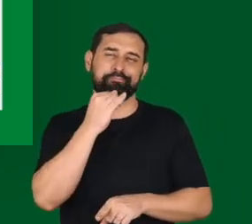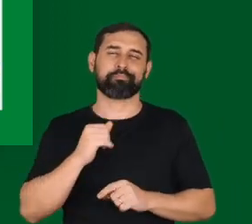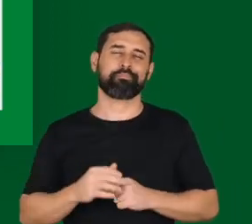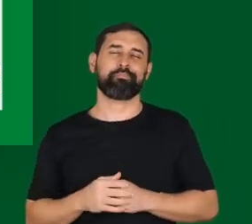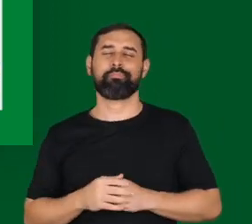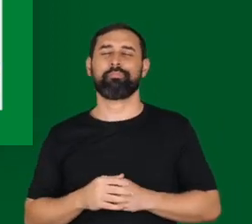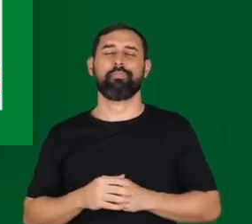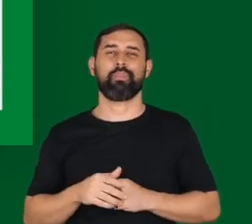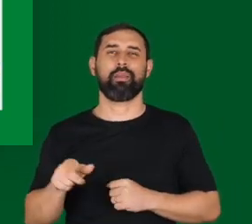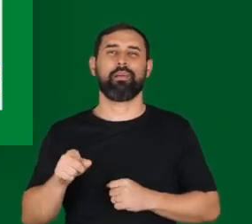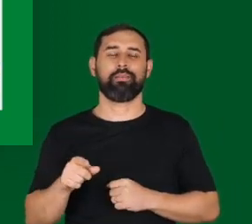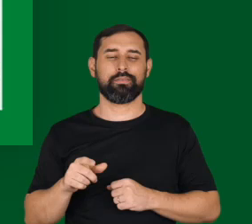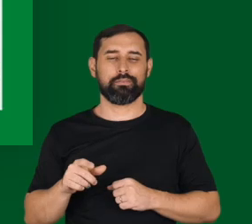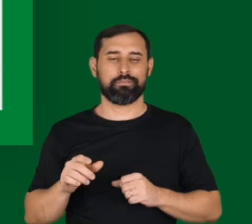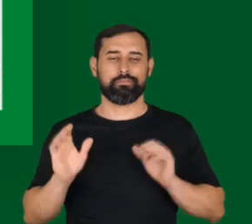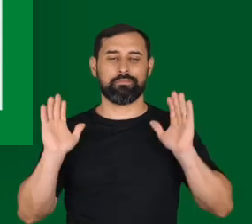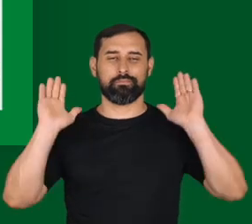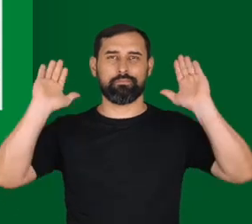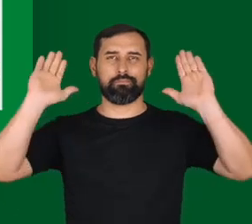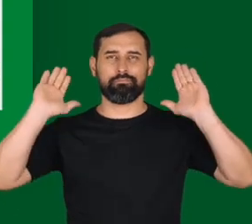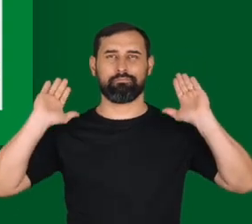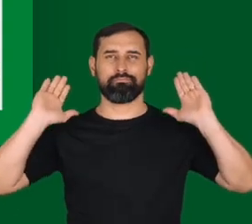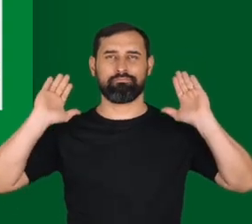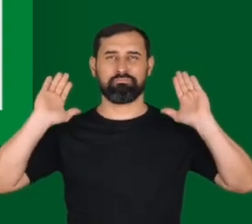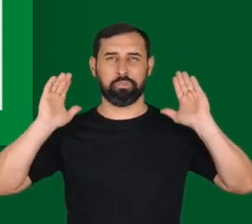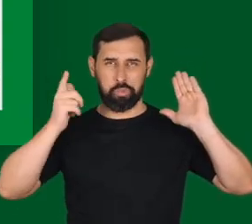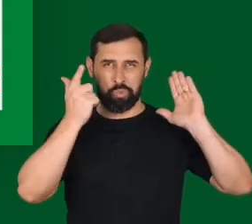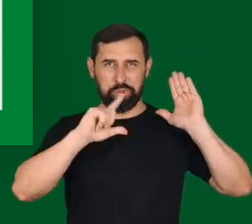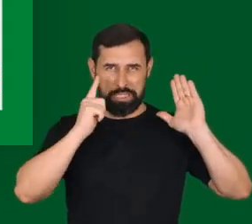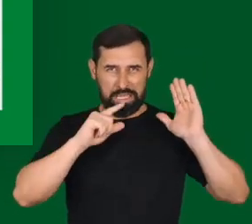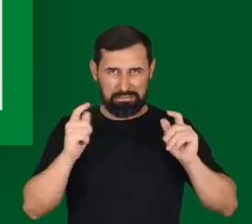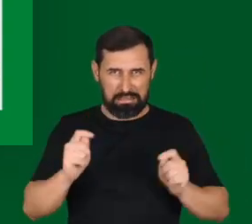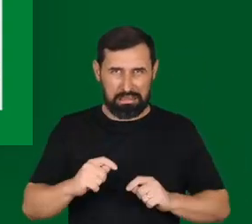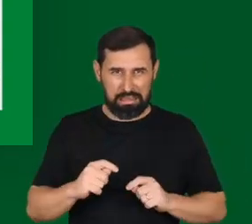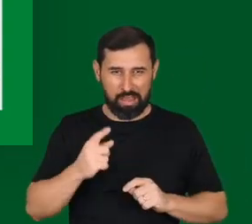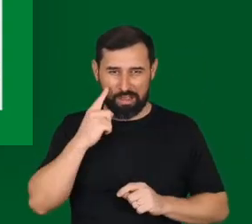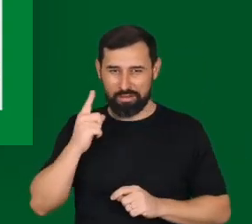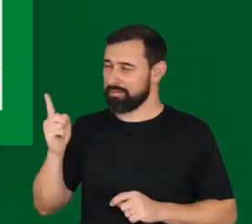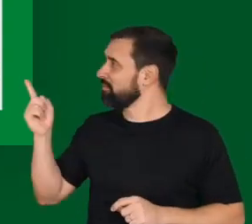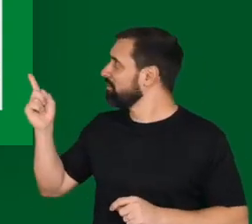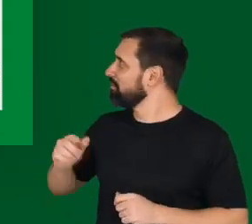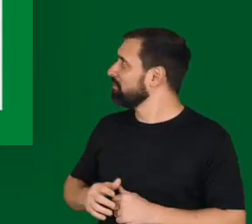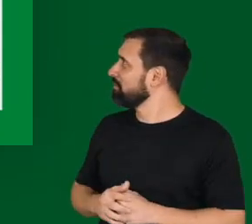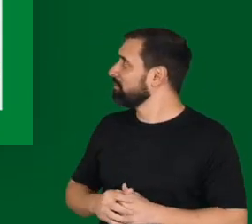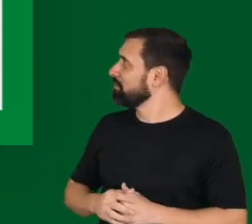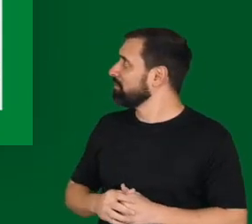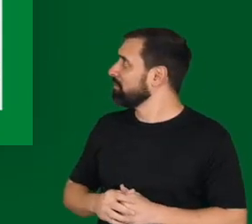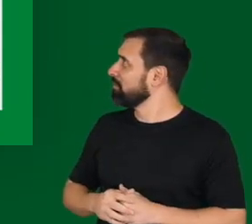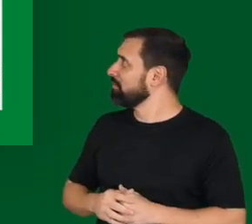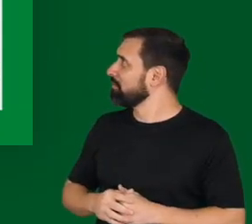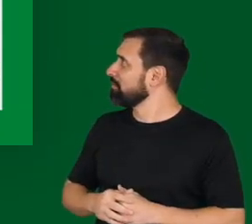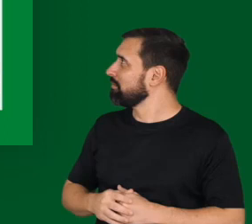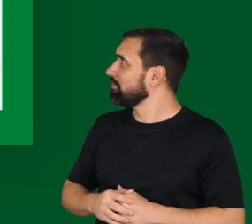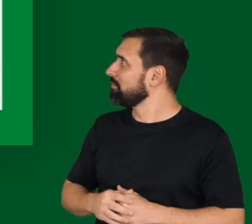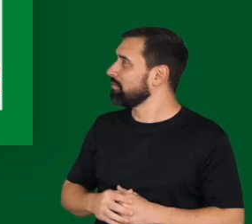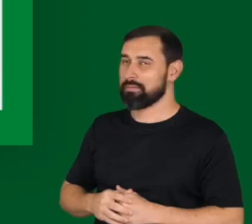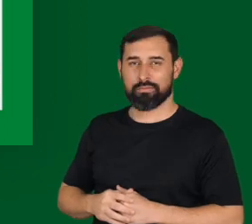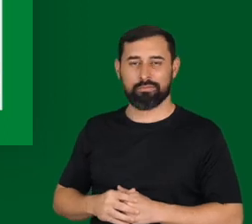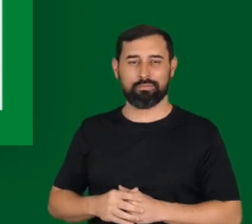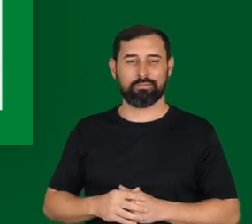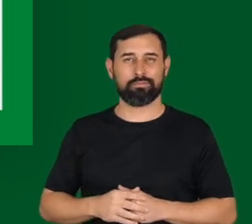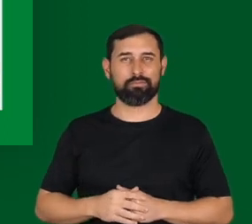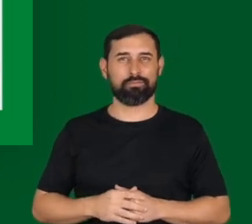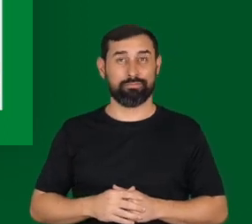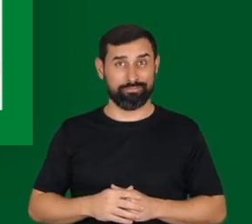consegue, a flexão normal, ela consegue fazer esse movimento aqui mais distante